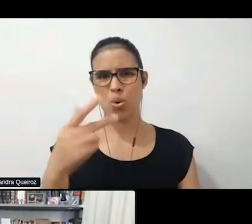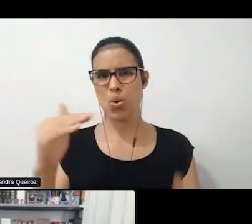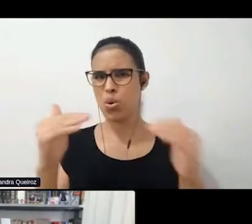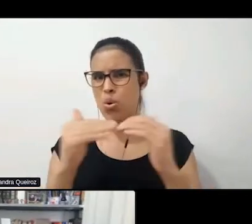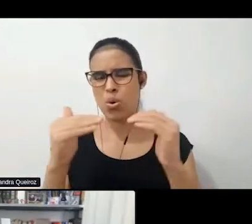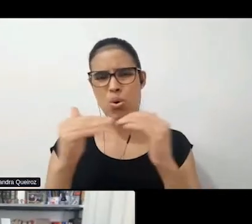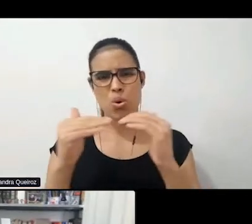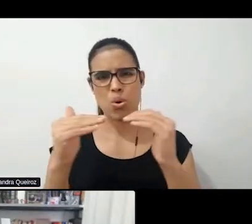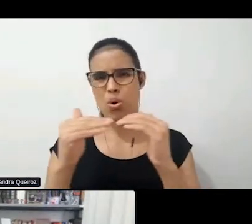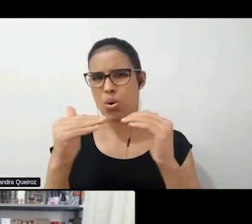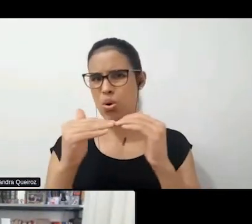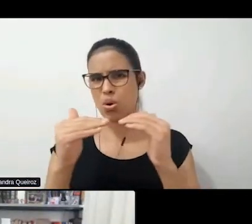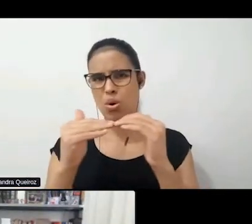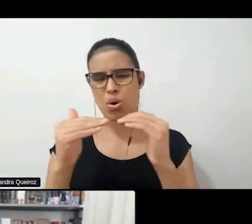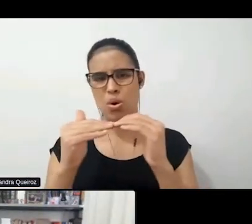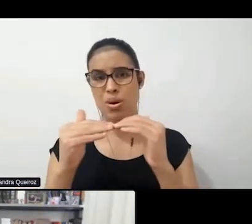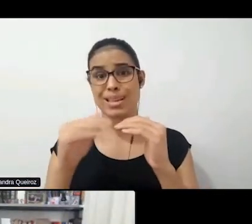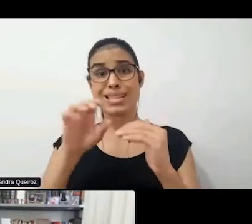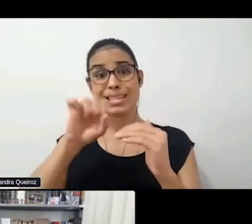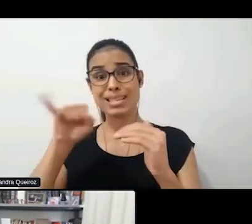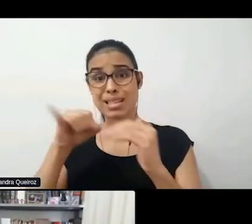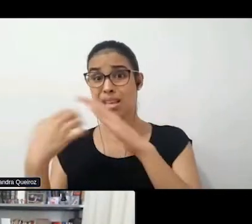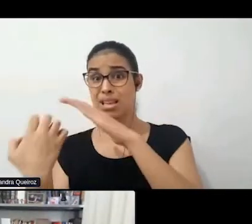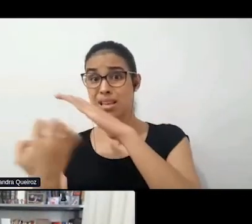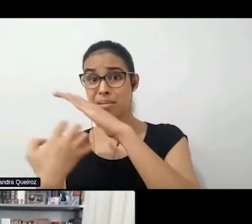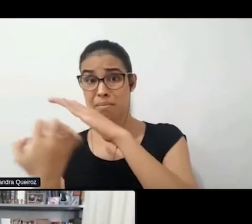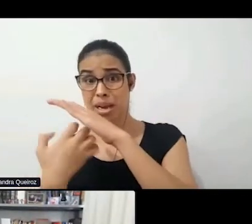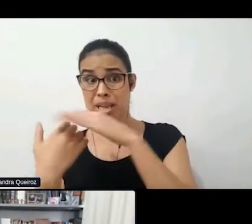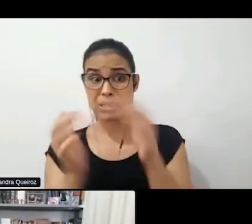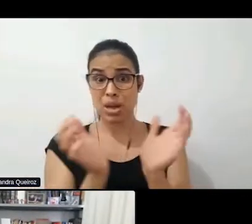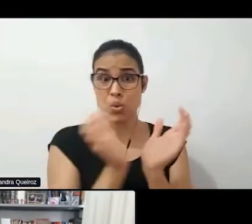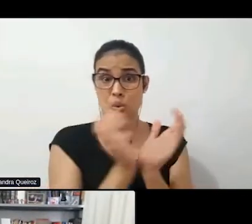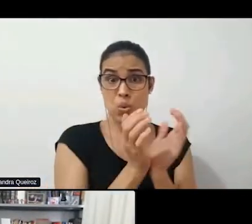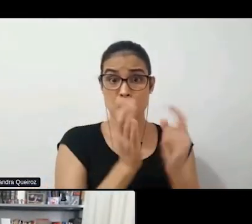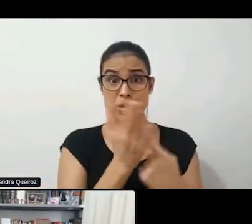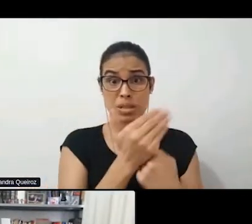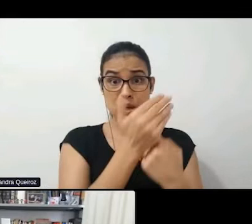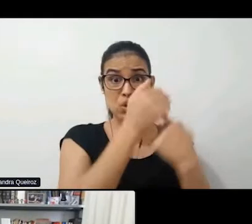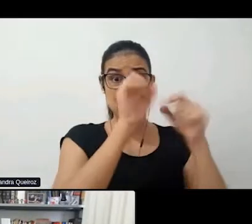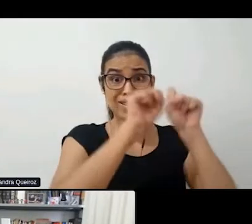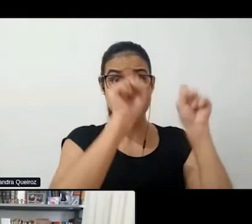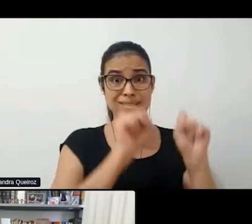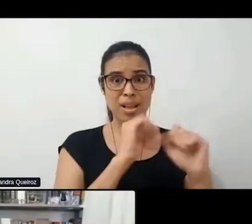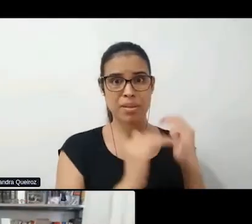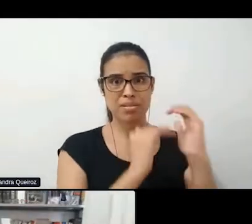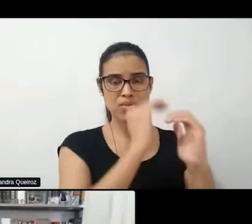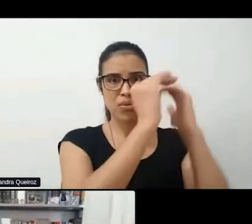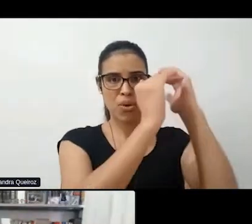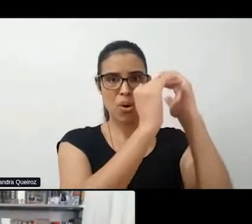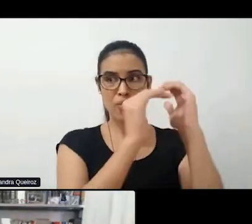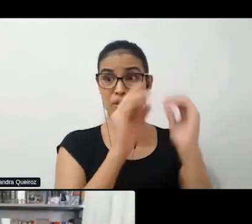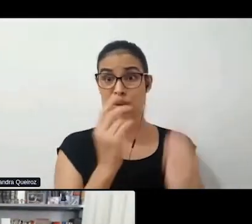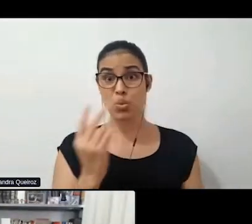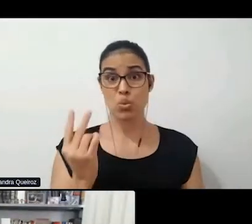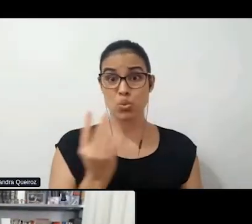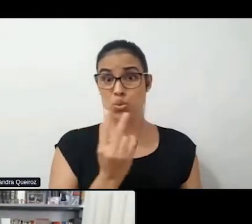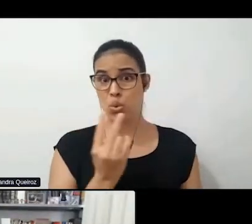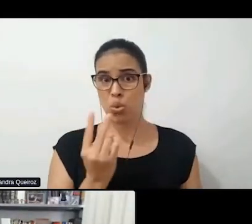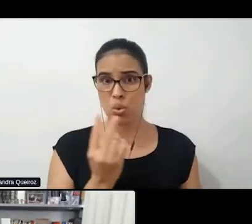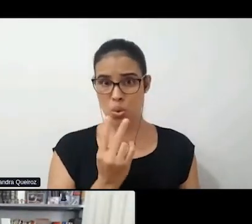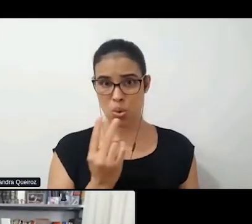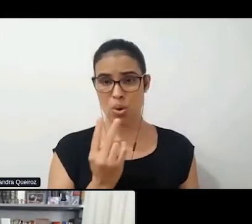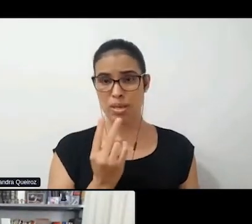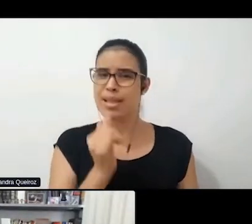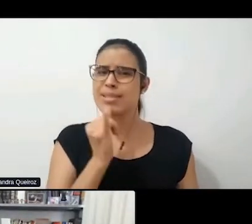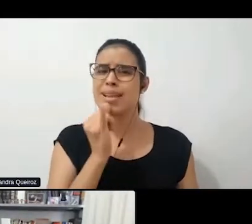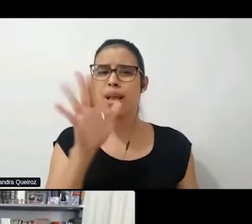os desenvolvedores, assim, já aconteceu muito comigo e acontece algumas perguntas assim no Instagram, no LinkedIn,